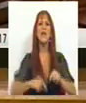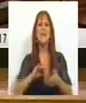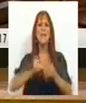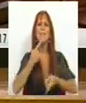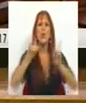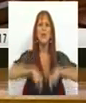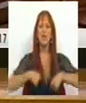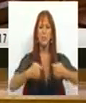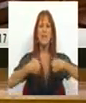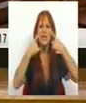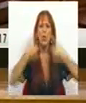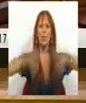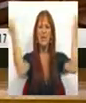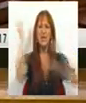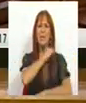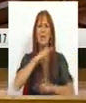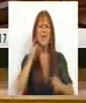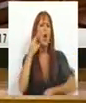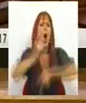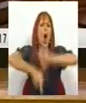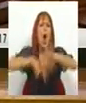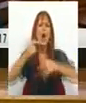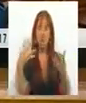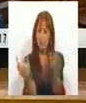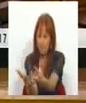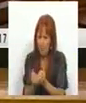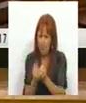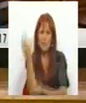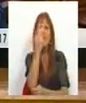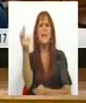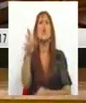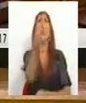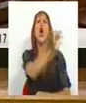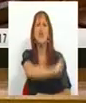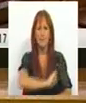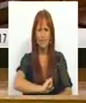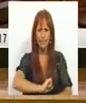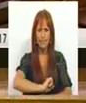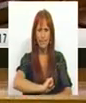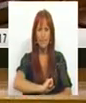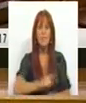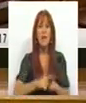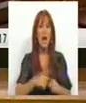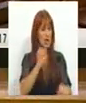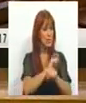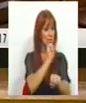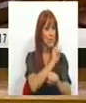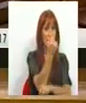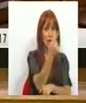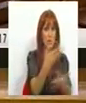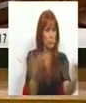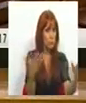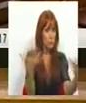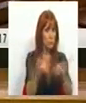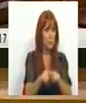reexame da despesa pública que permite identificar poupanças permanentes? Quais são? As cativações